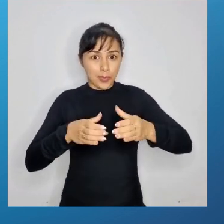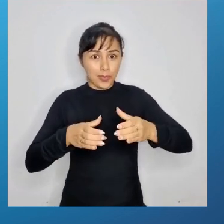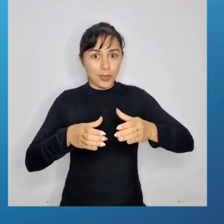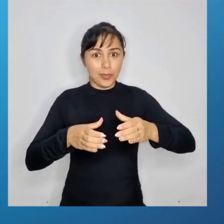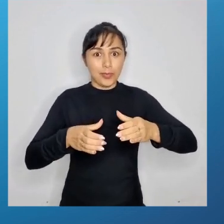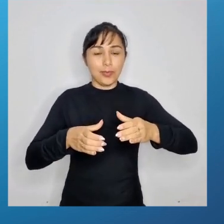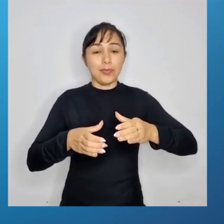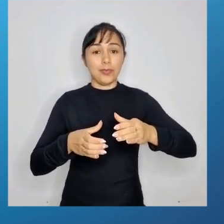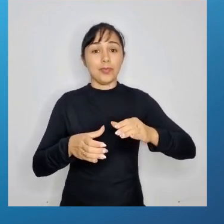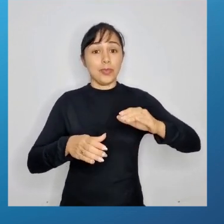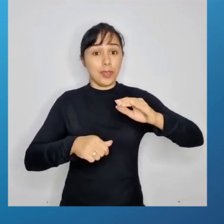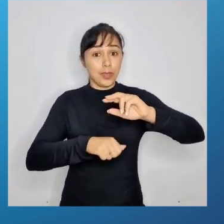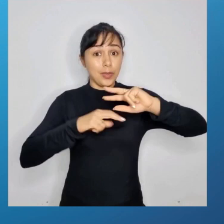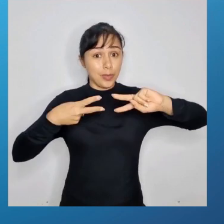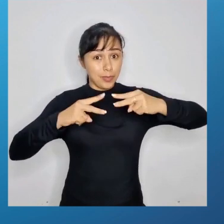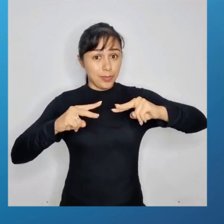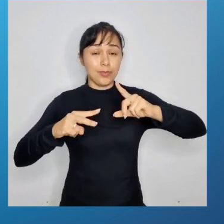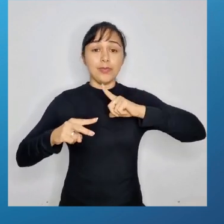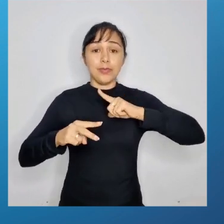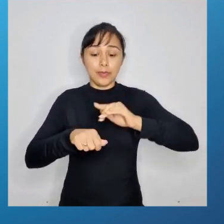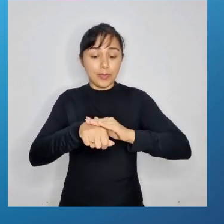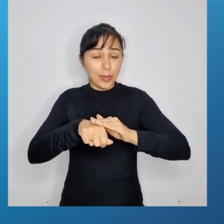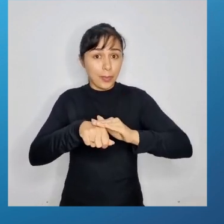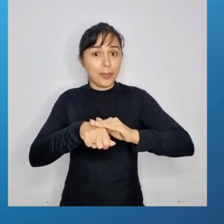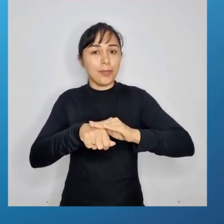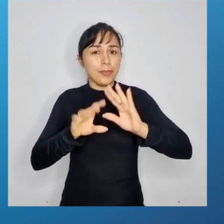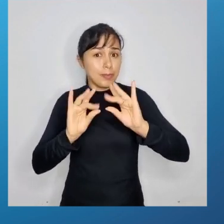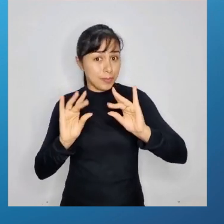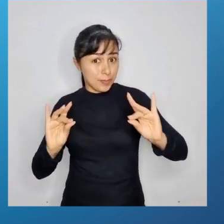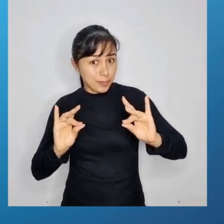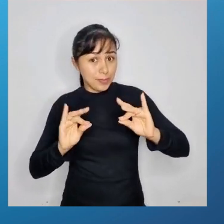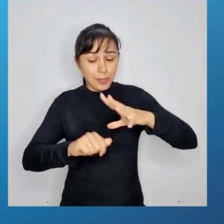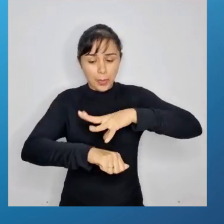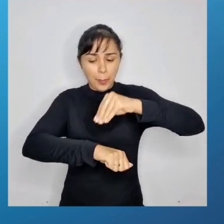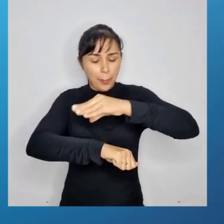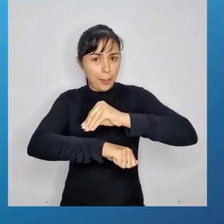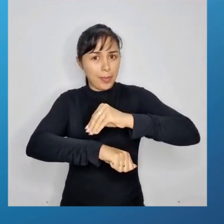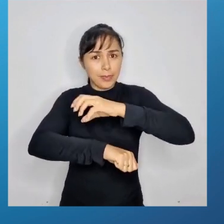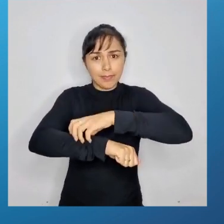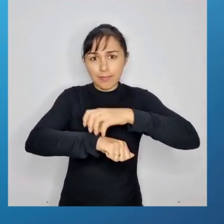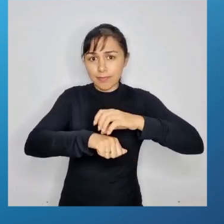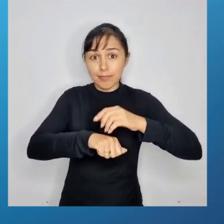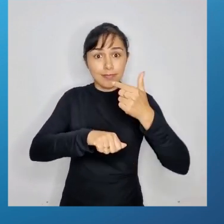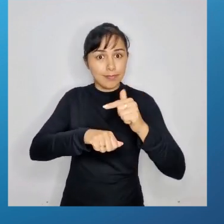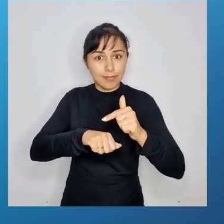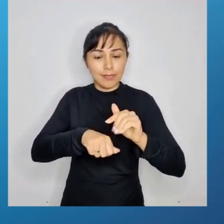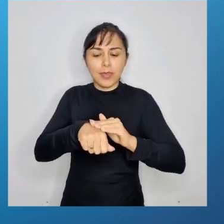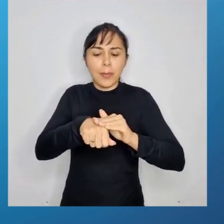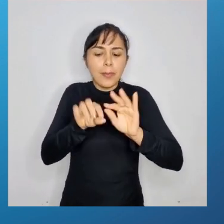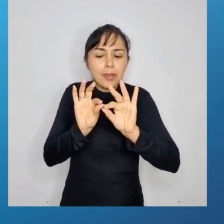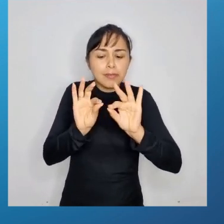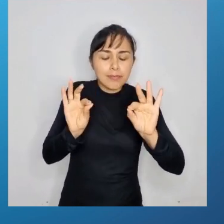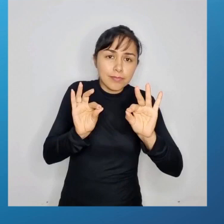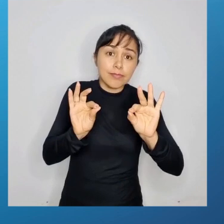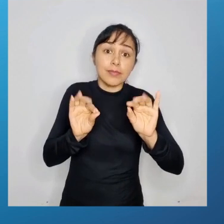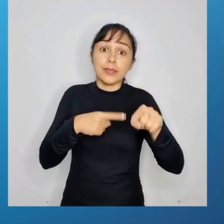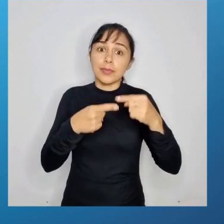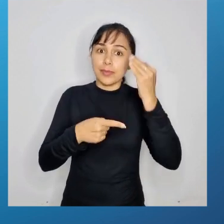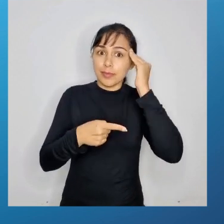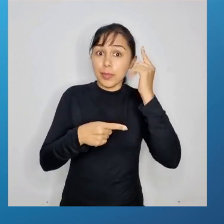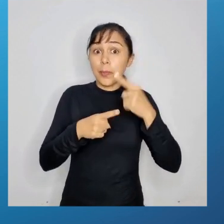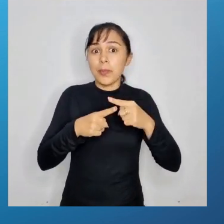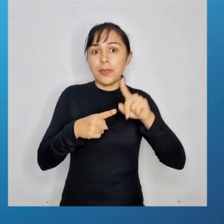úmida, sem pelos ou escamas, pele fina. Já nós vamos entender a importância dessa pele tão sensível